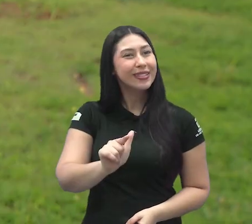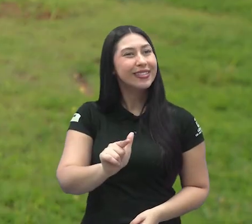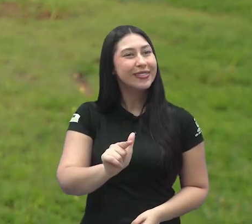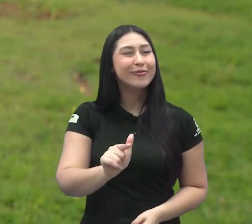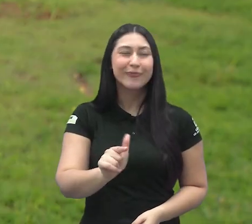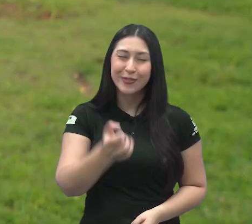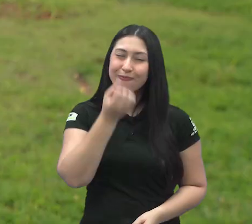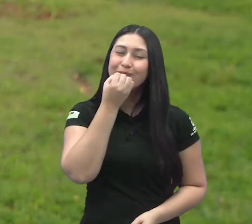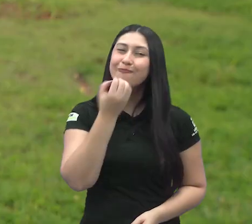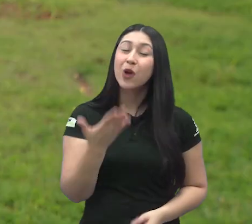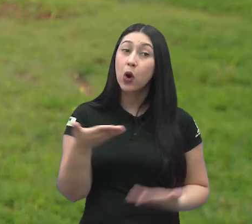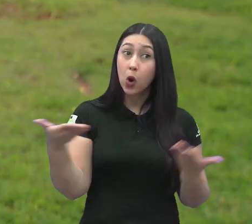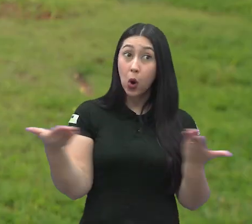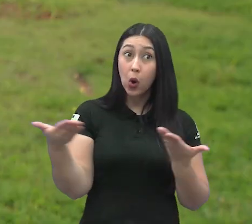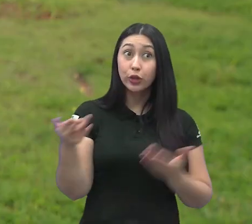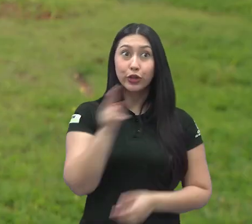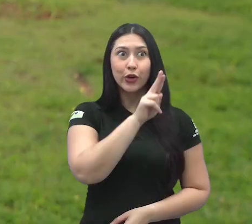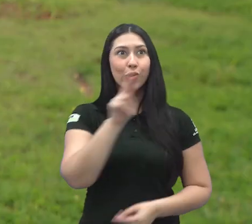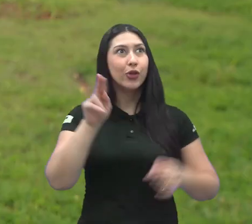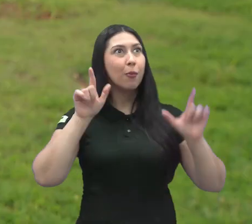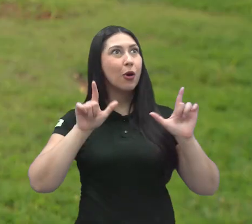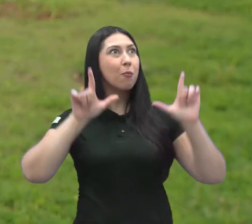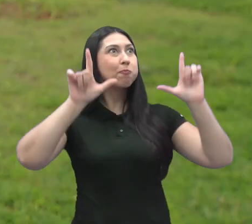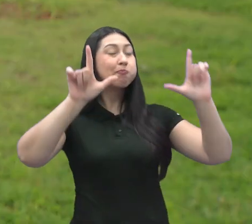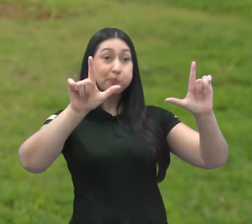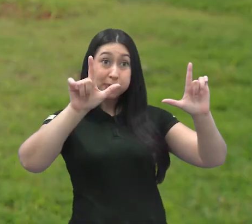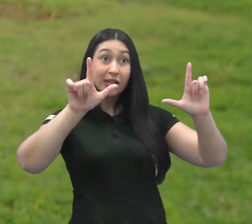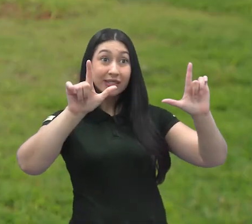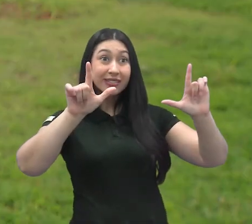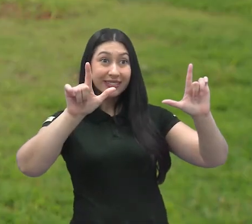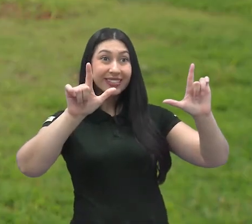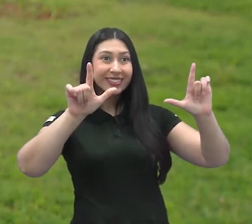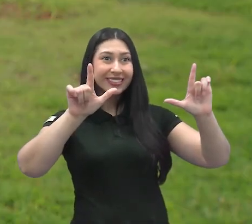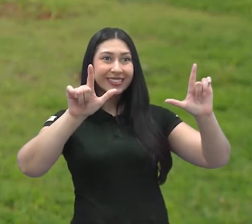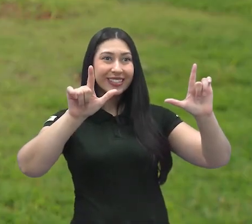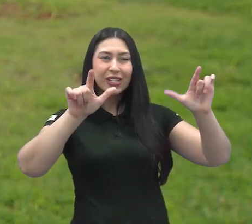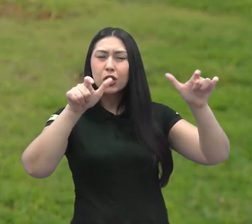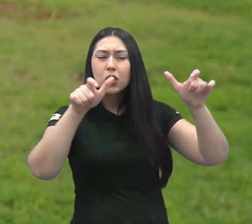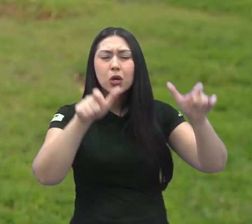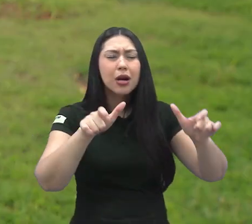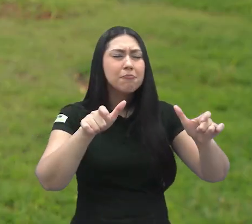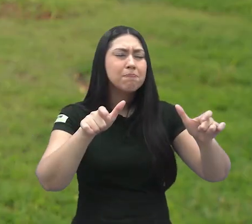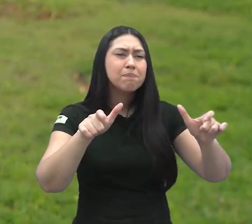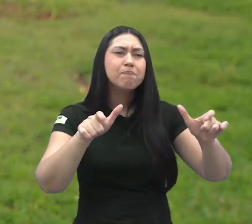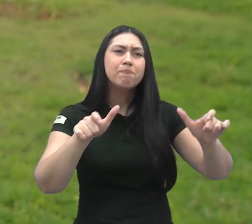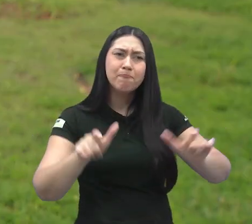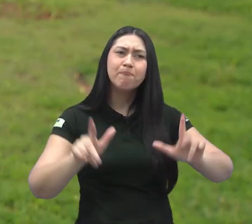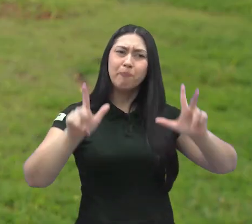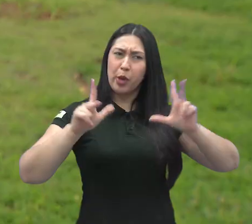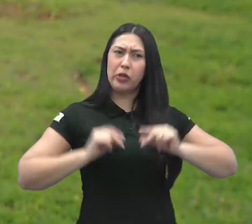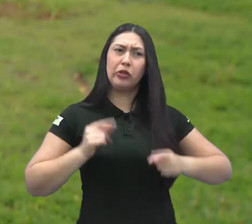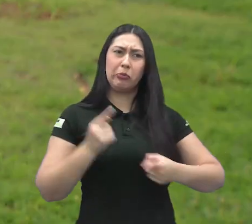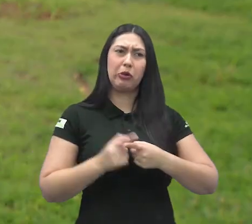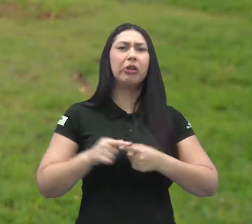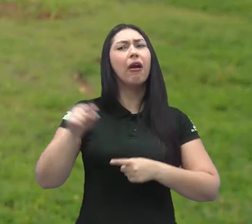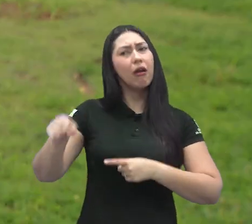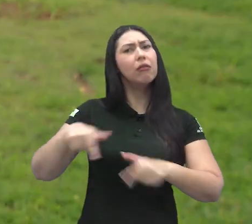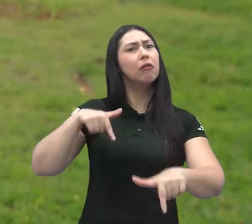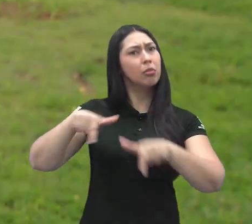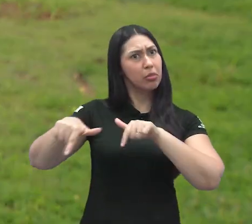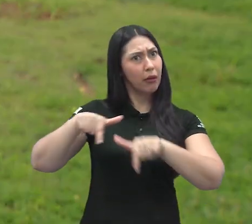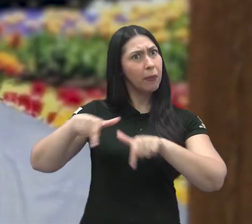conseguiu. Valeu a pena. Hoje o nome dele está aqui na entrada, que foi uma coisa muito merecida por tudo que